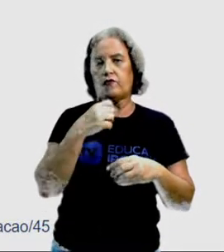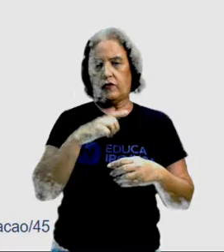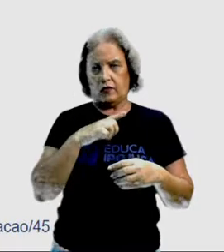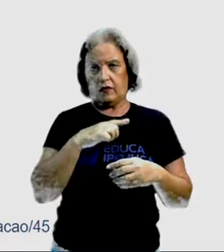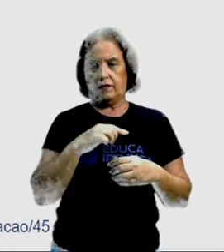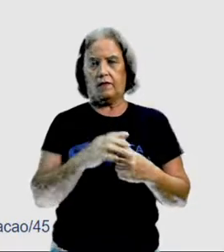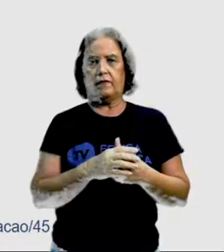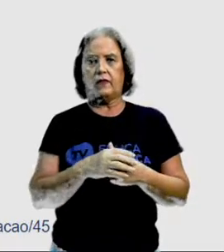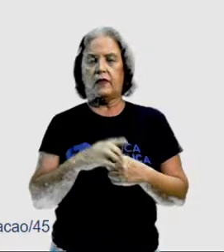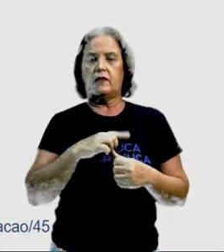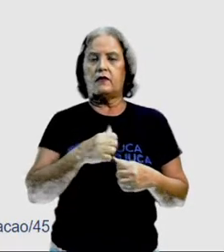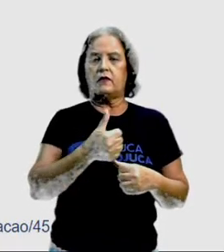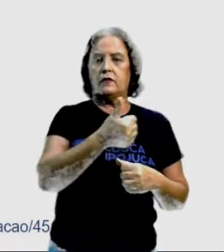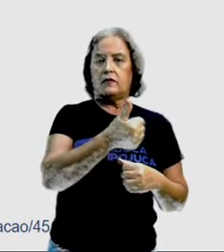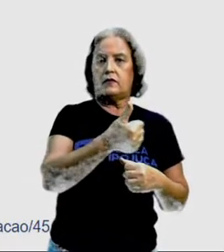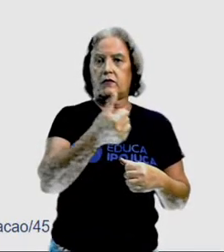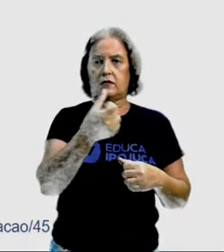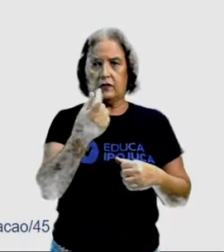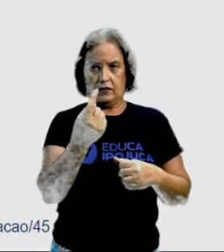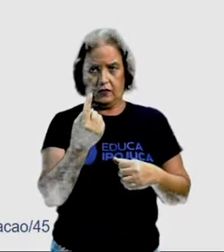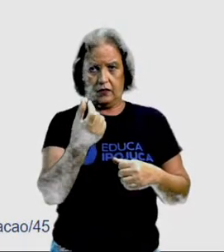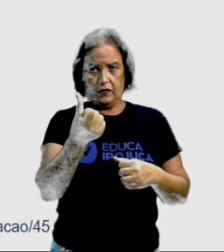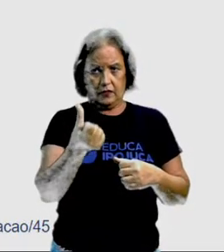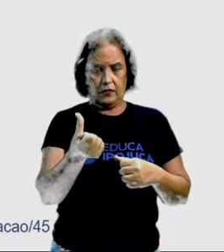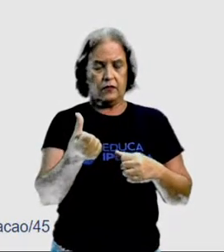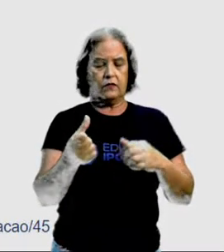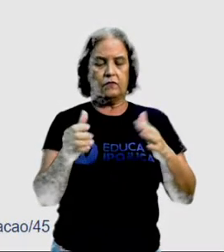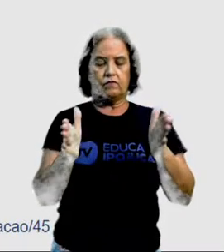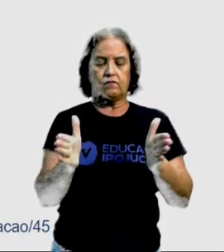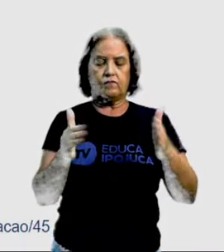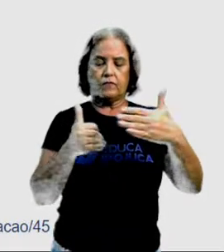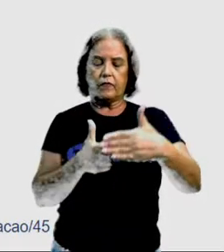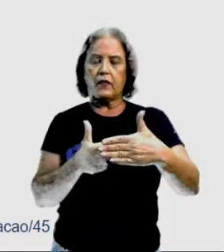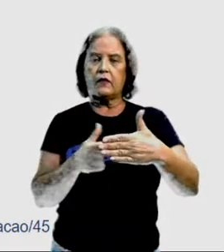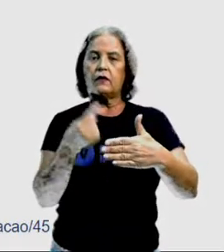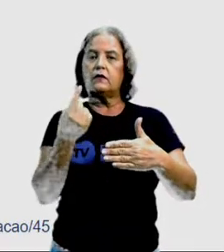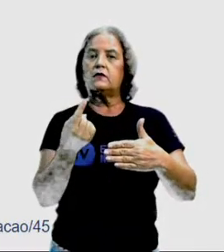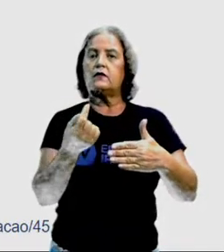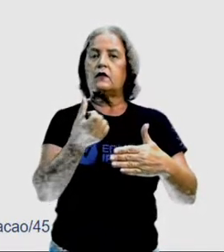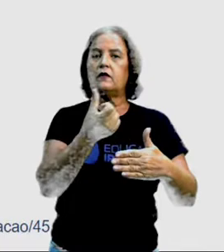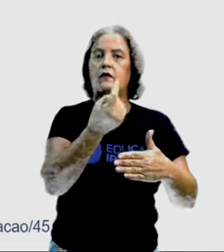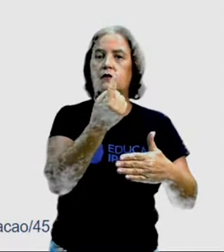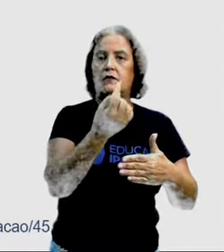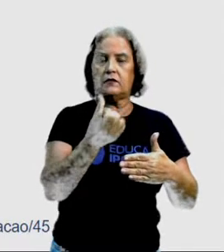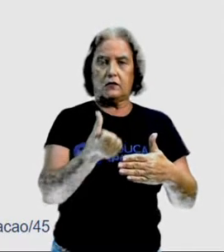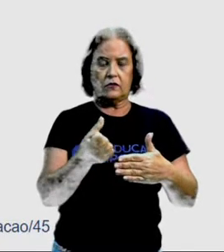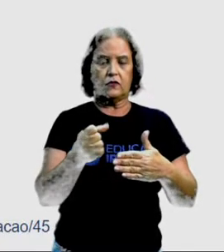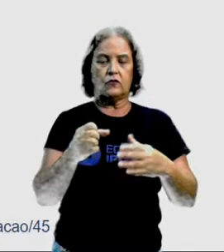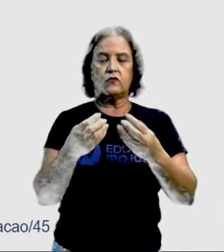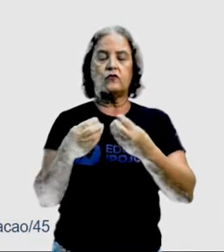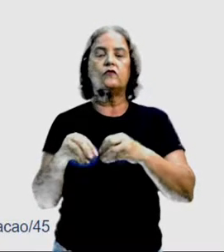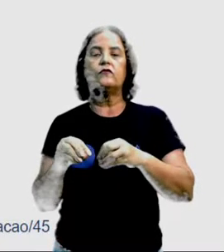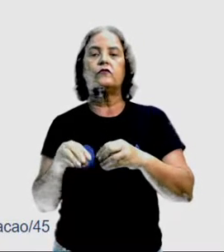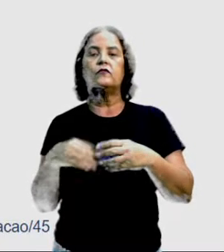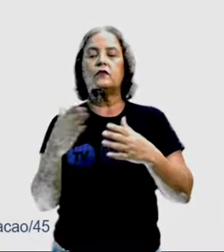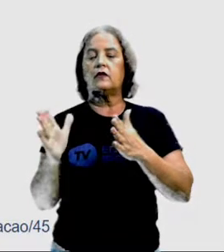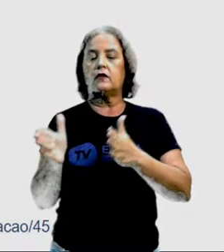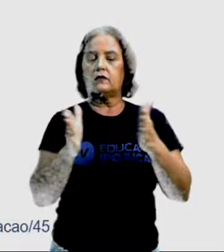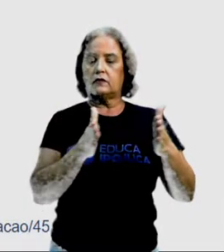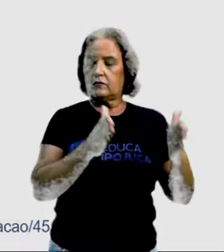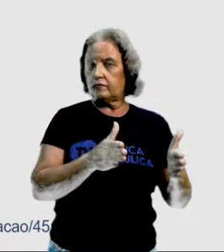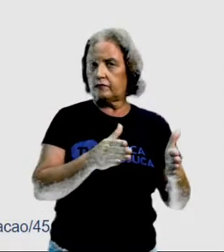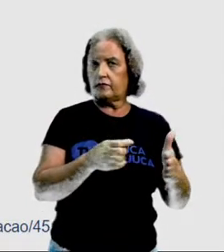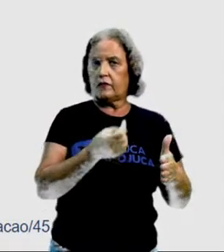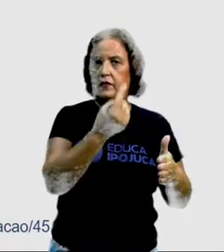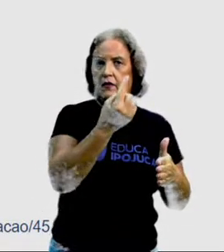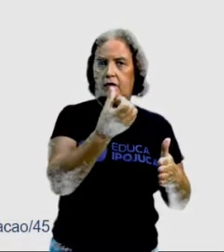há 16 caixas que cabem 6 ovos, em cada uma delas posso fazer